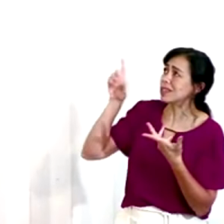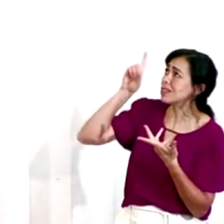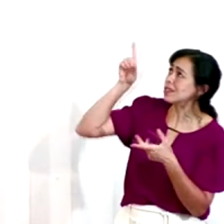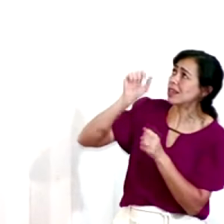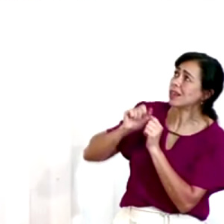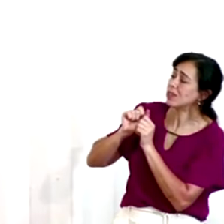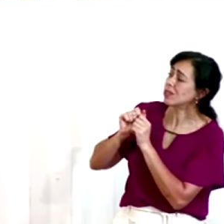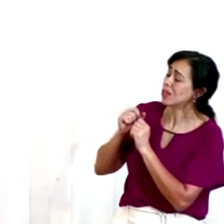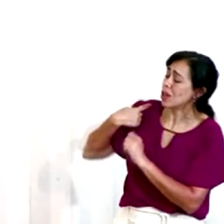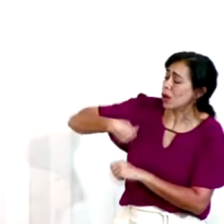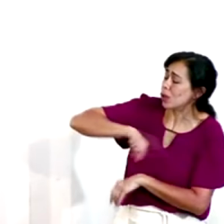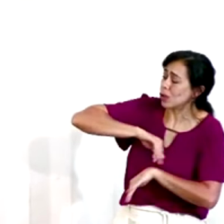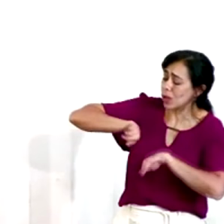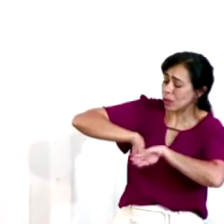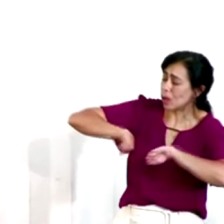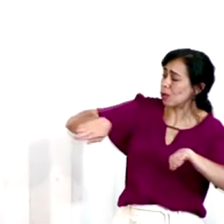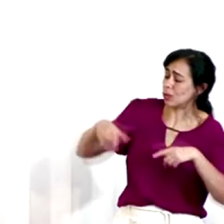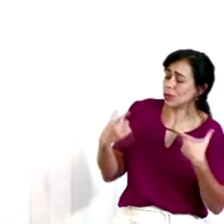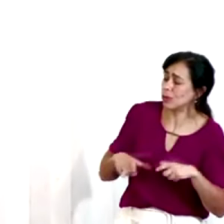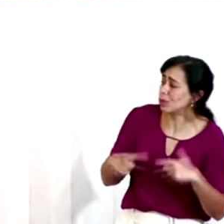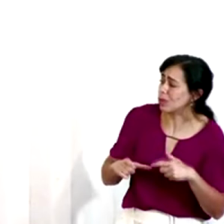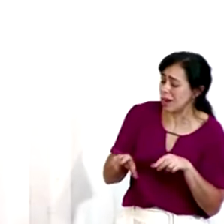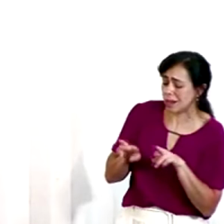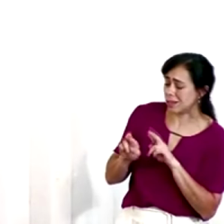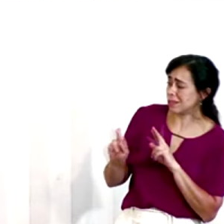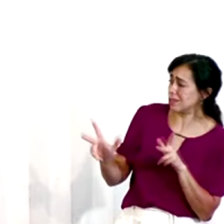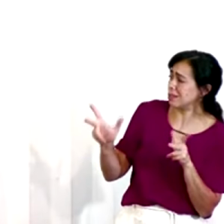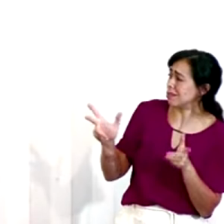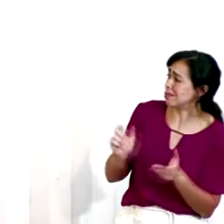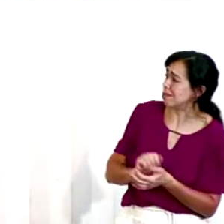em terra estranha?